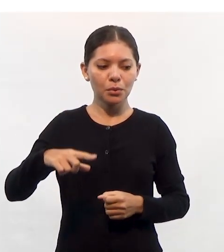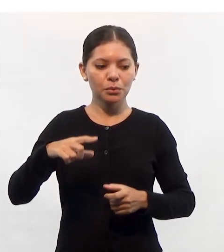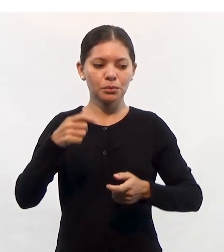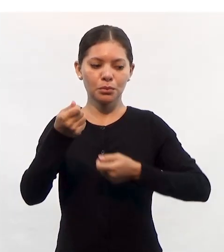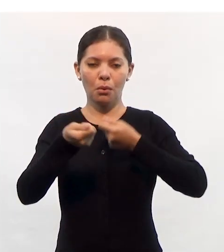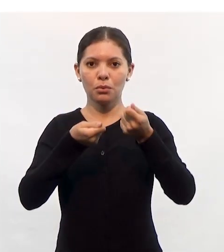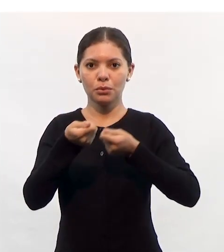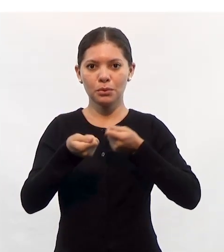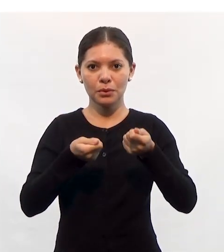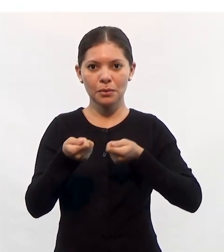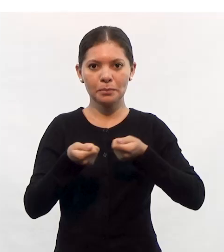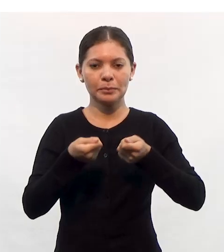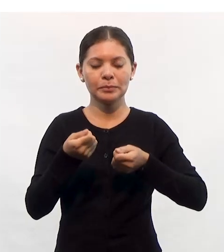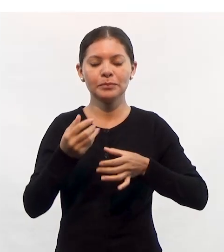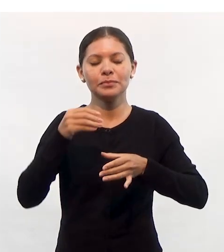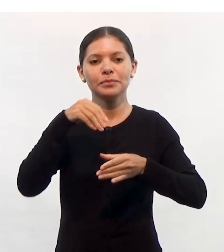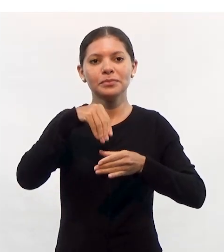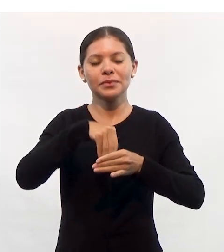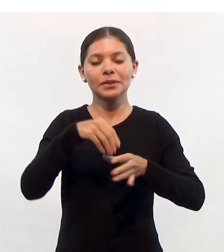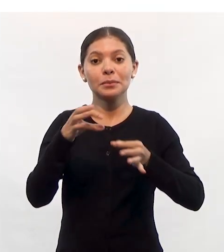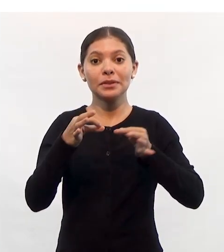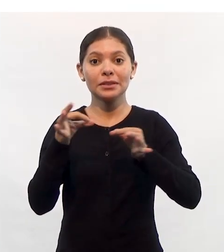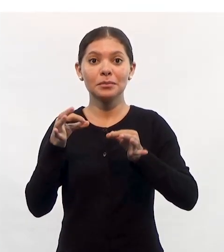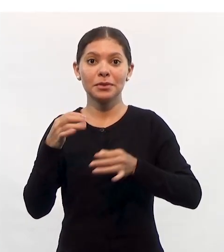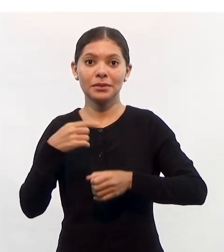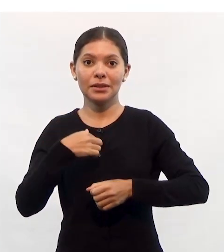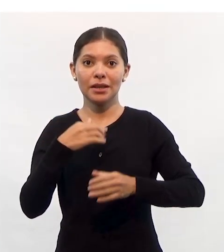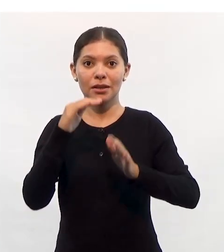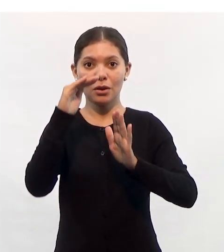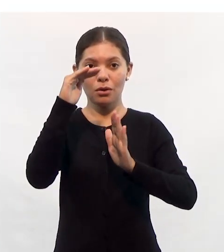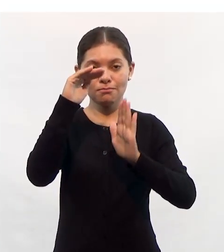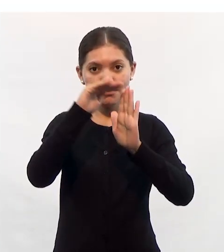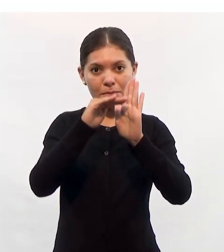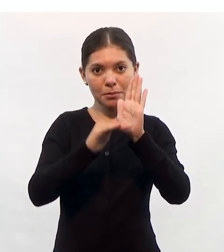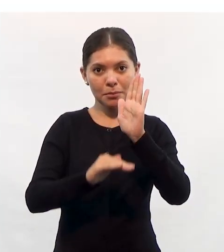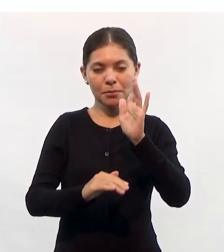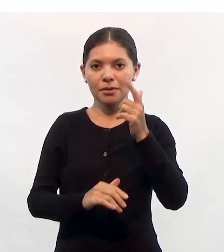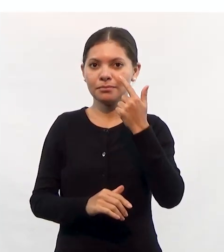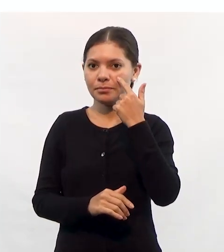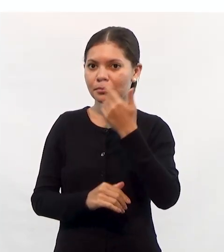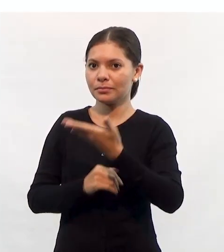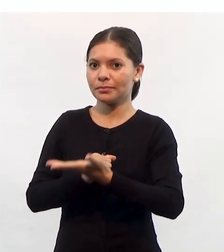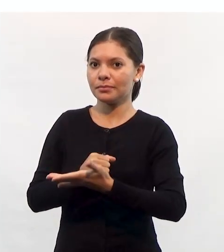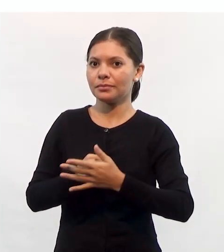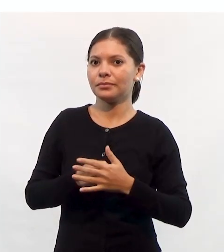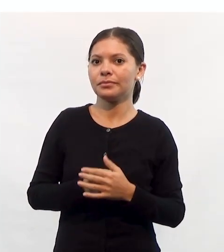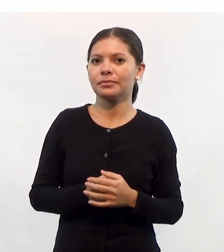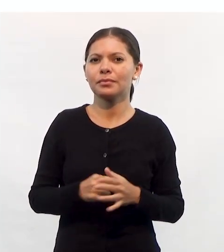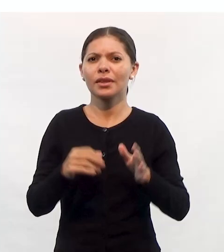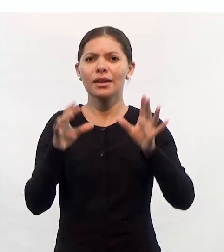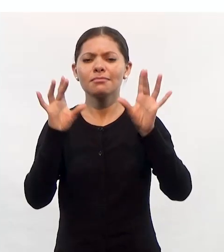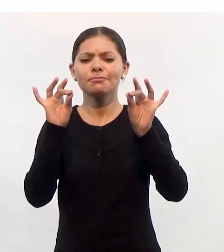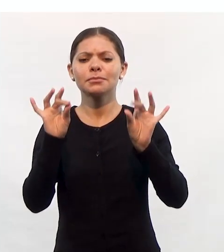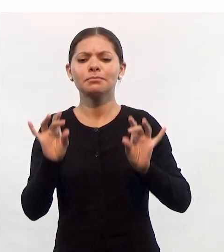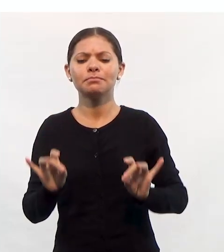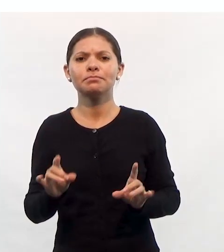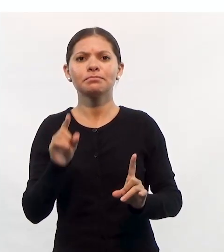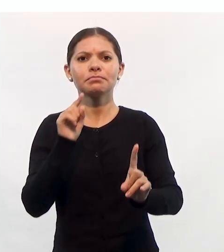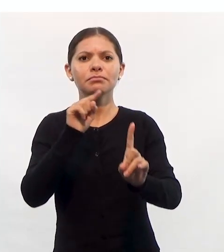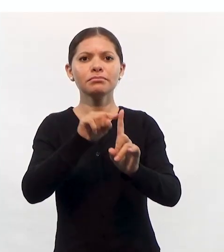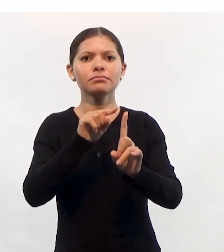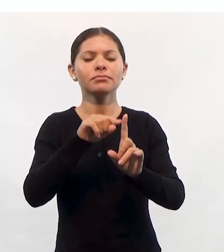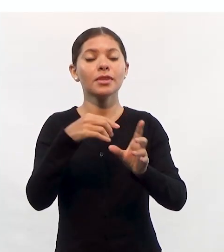outro é o controle Então dentro do planejamento nós temos a definição de objetivos temos também a